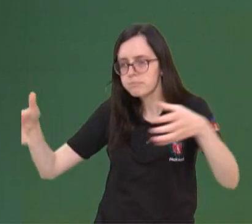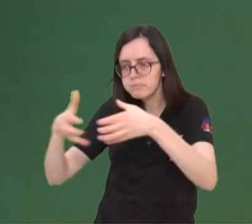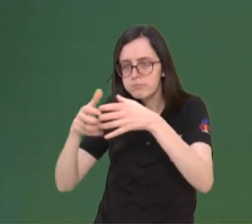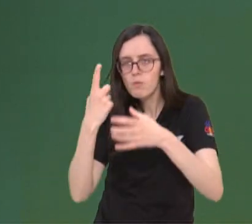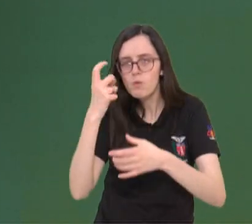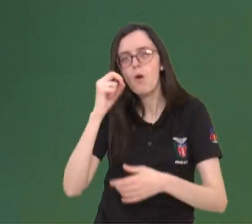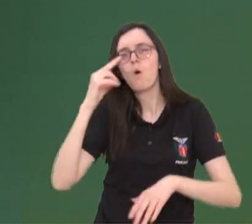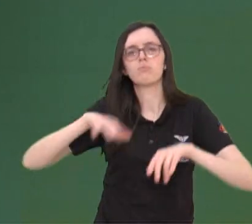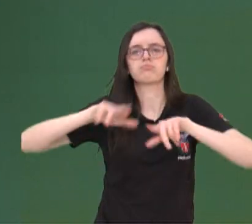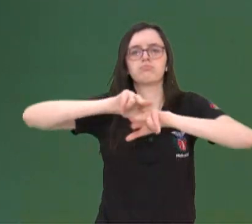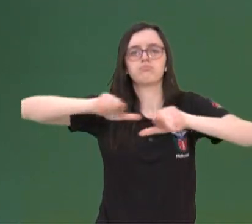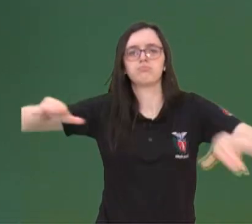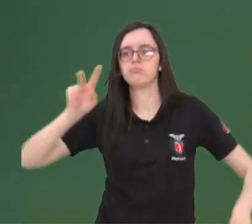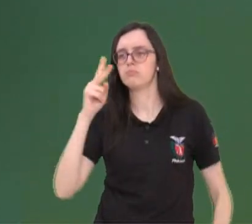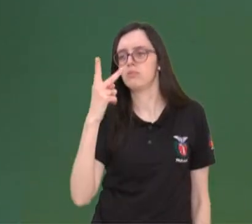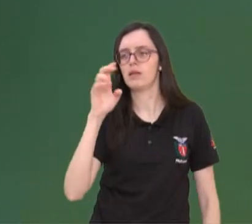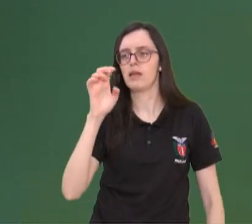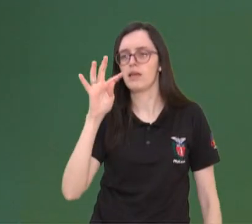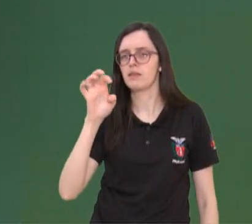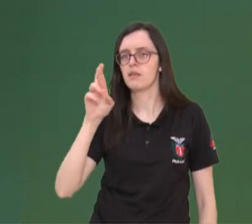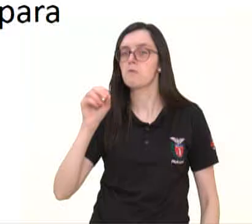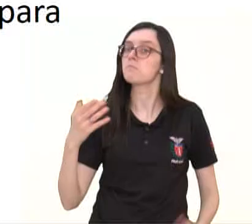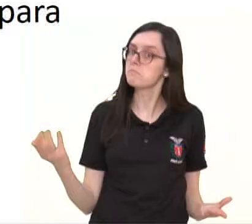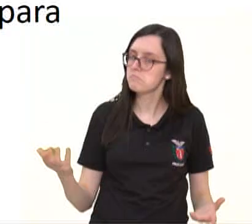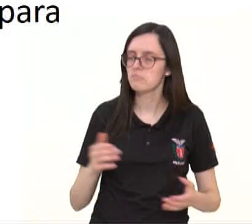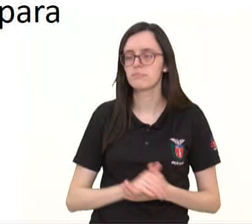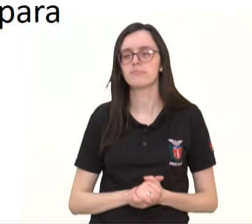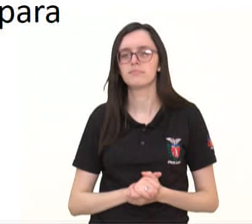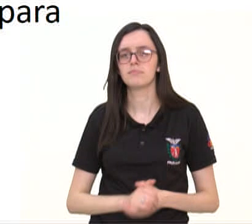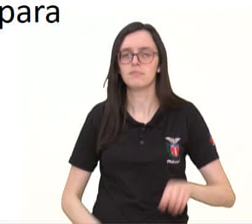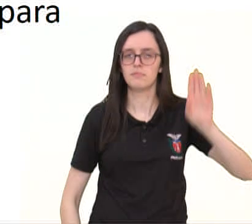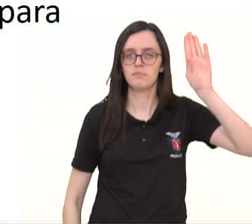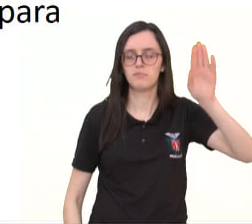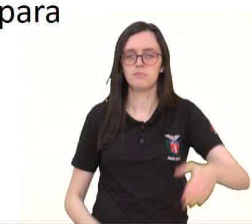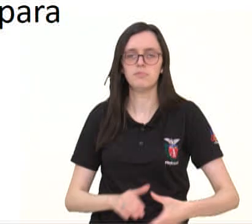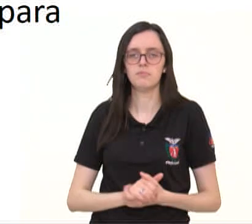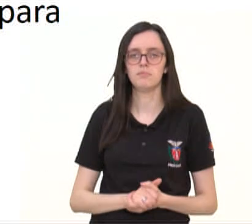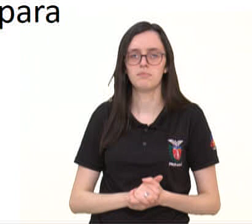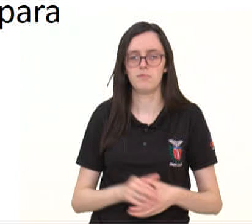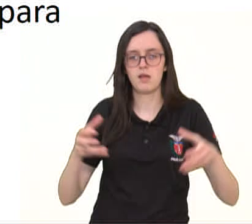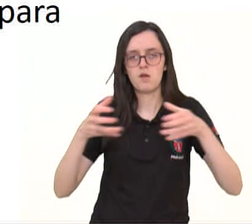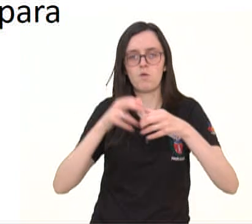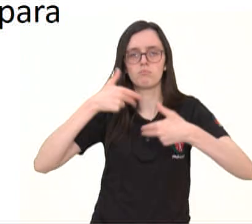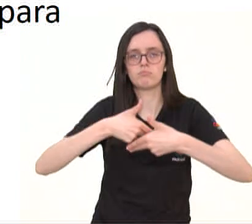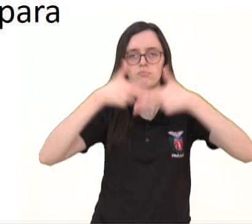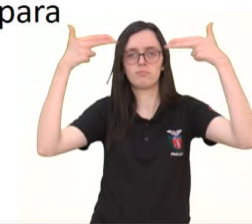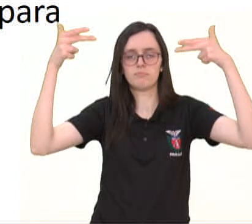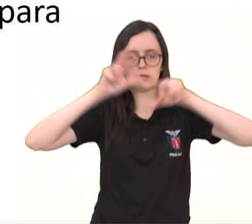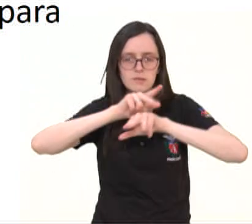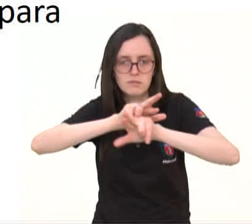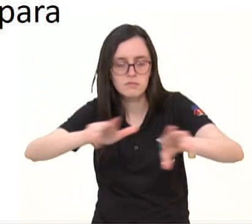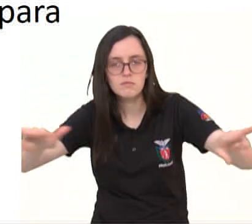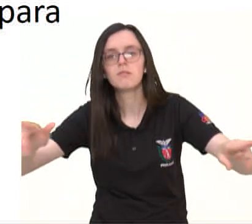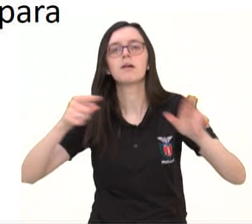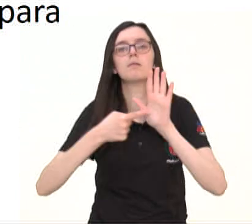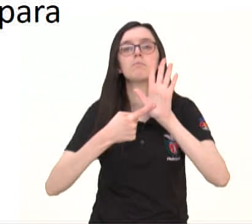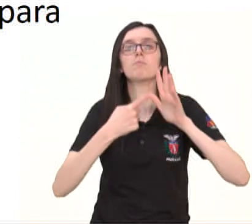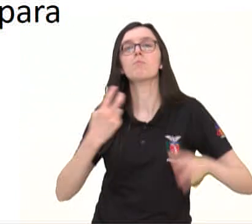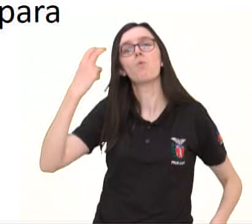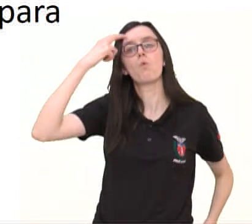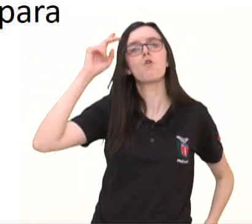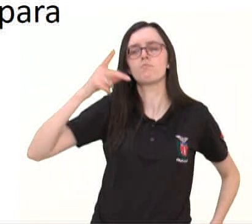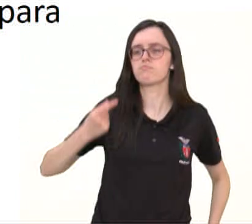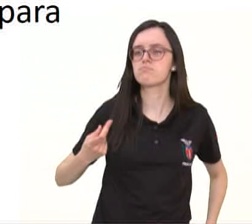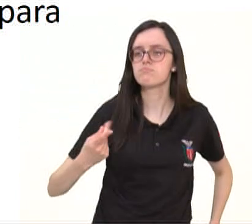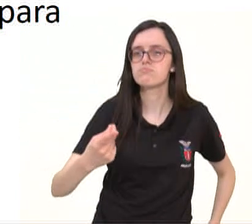é heterogênea, tem diversos tipos culturais. Letra B. Grupos étnicos diferenciados expressam a cultura para